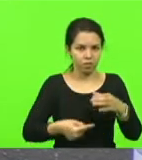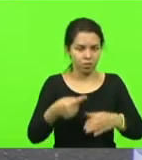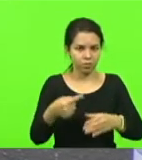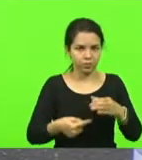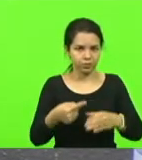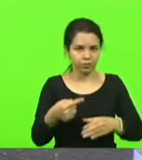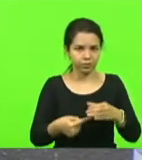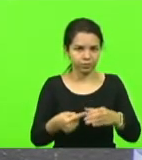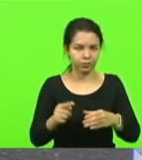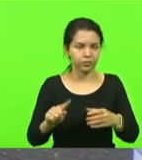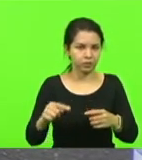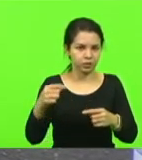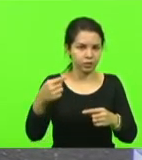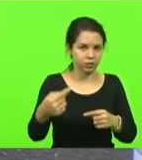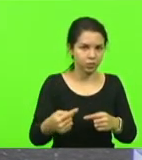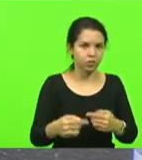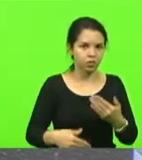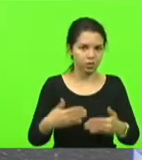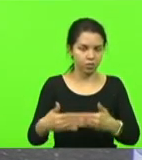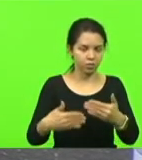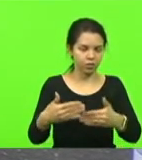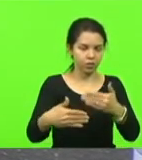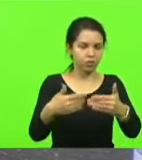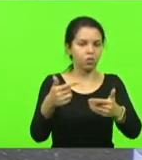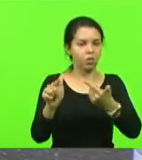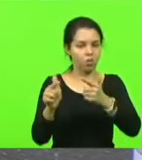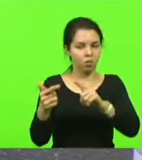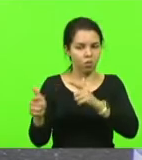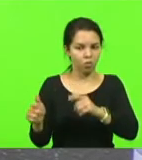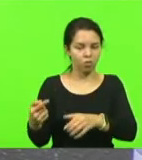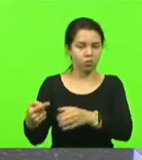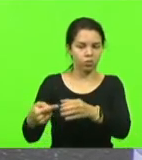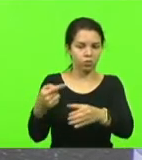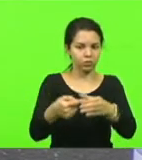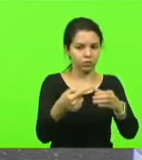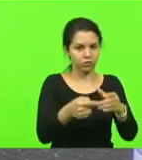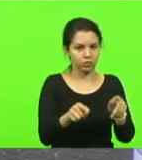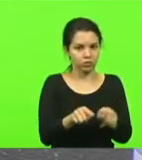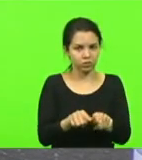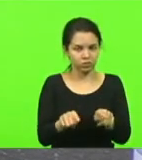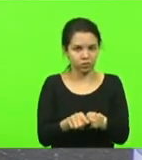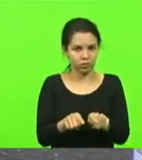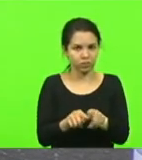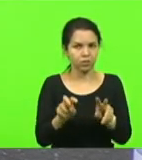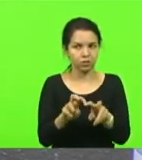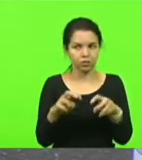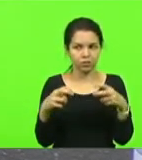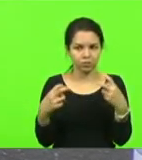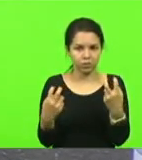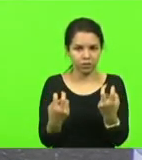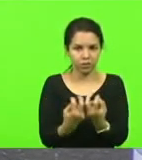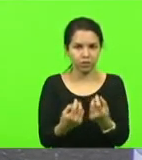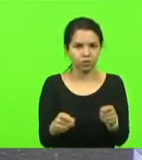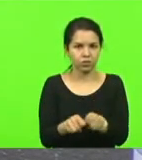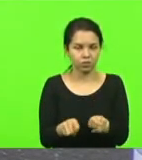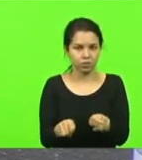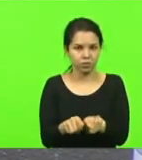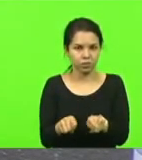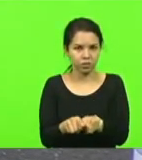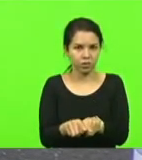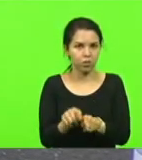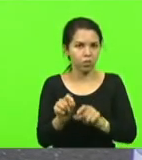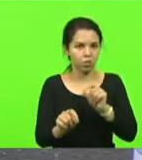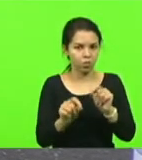e depois na tramitação das demais comissões, e definitivamente em plenário, é buscar fazer com que tenhamos